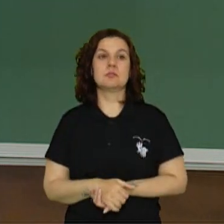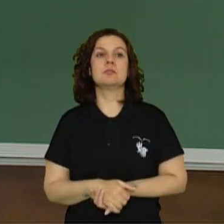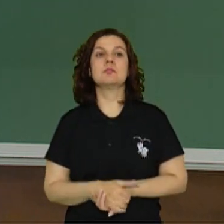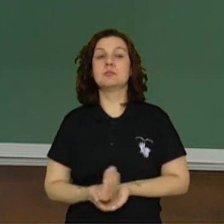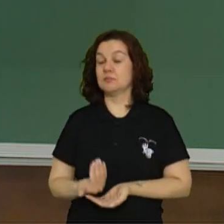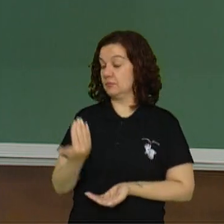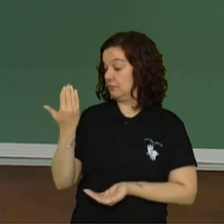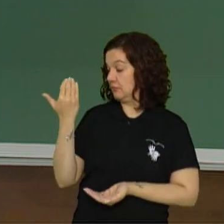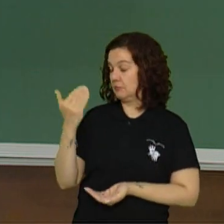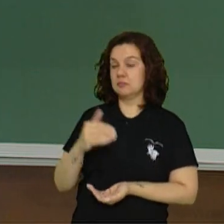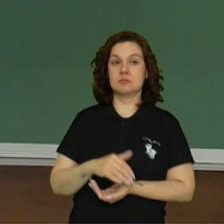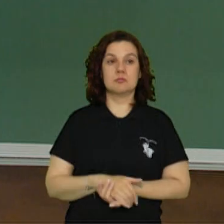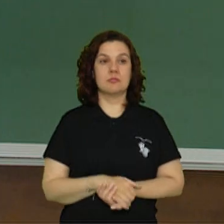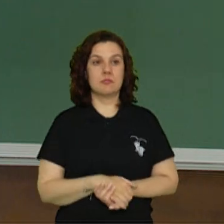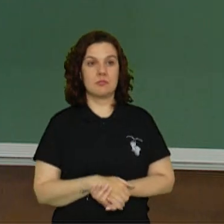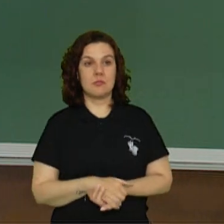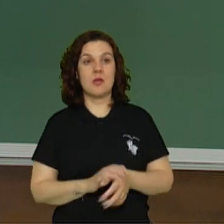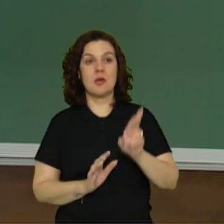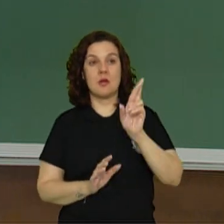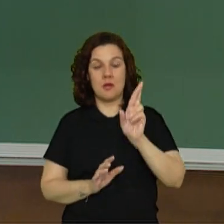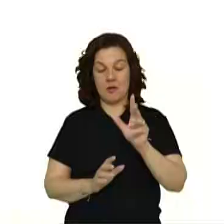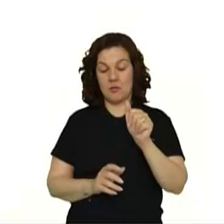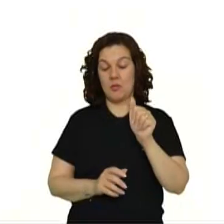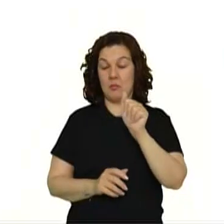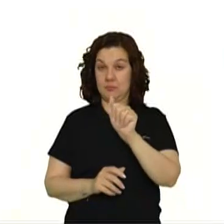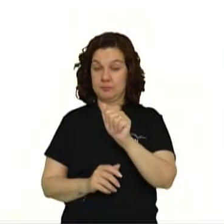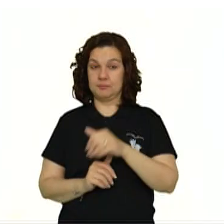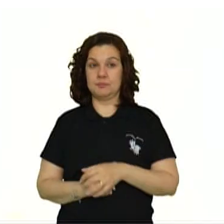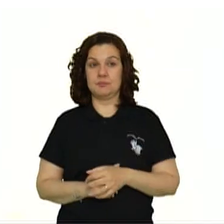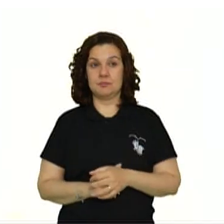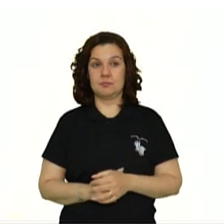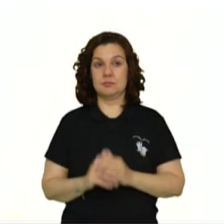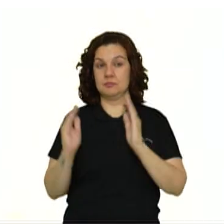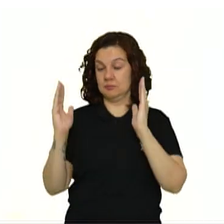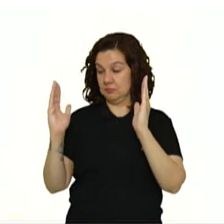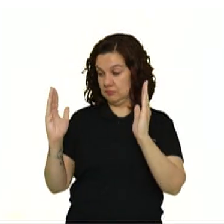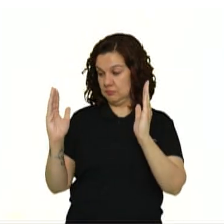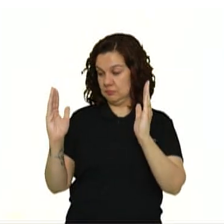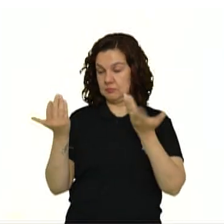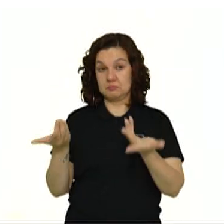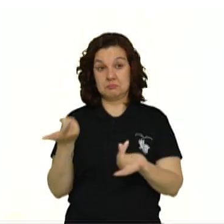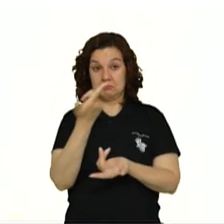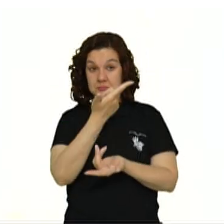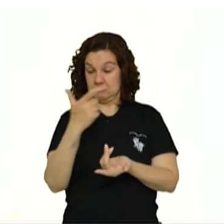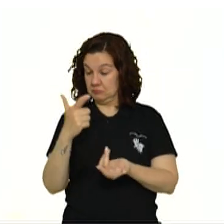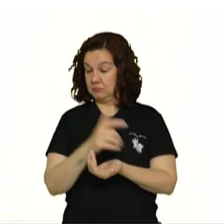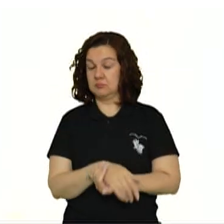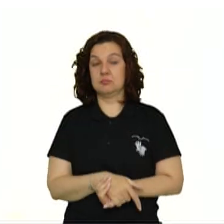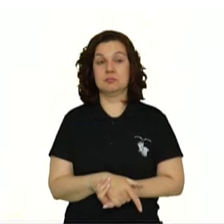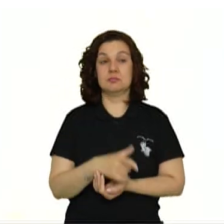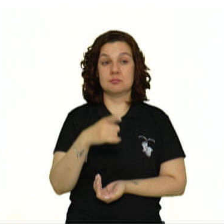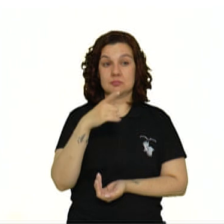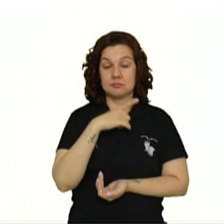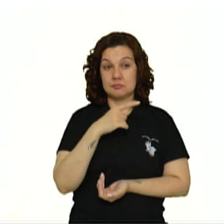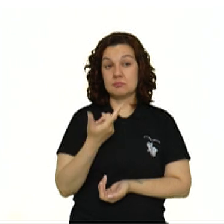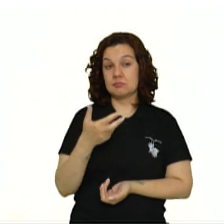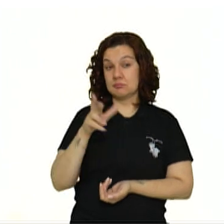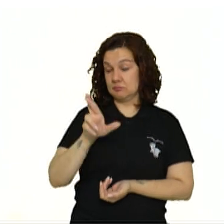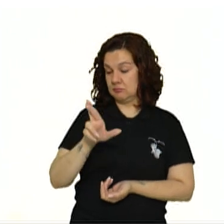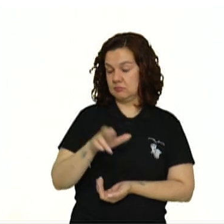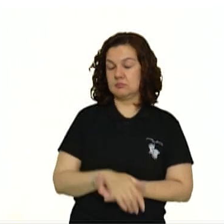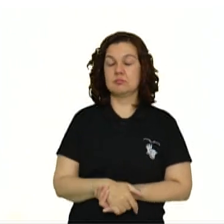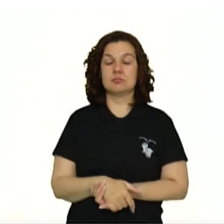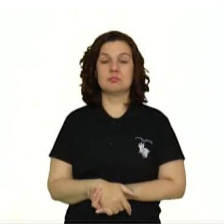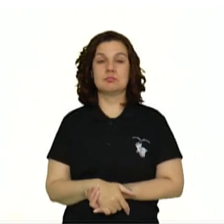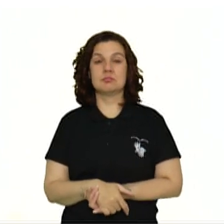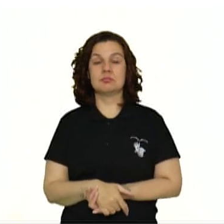Pitágoras. O raio sendo igual ao apótema, a medida do lado não temos, mas temos a medida do raio,